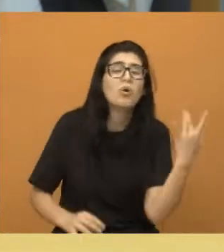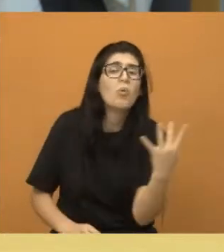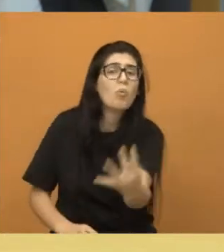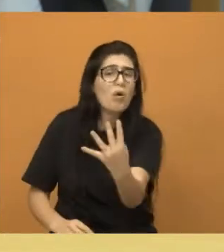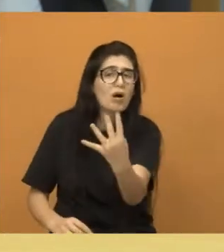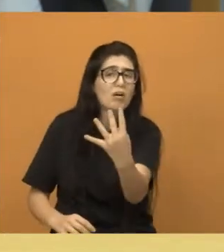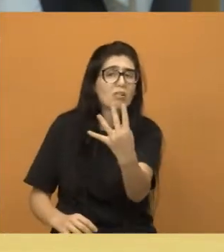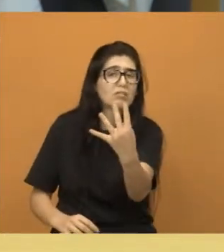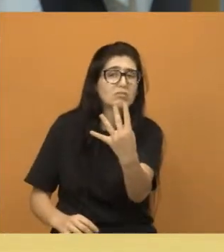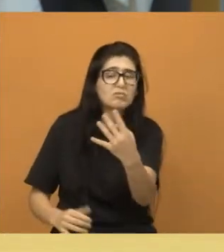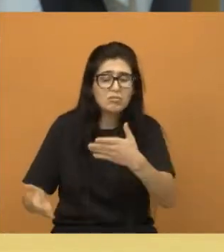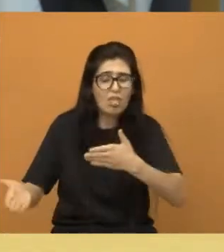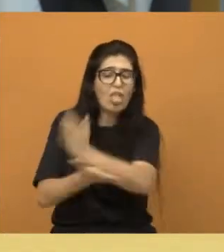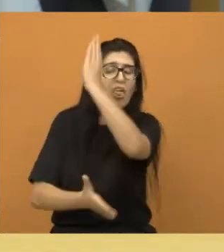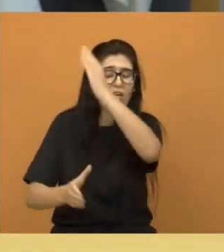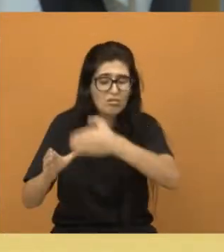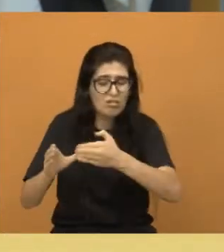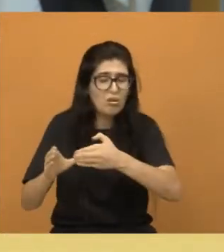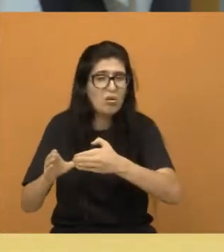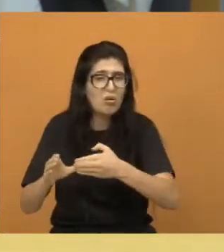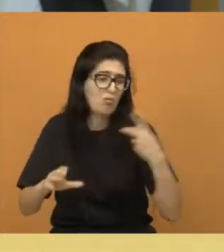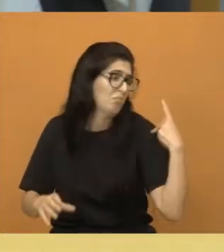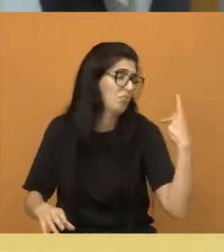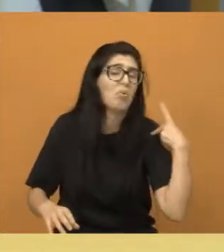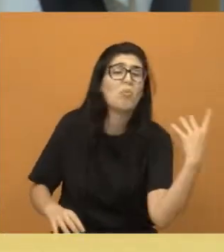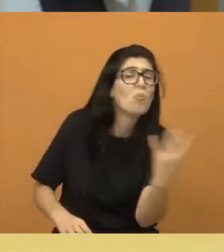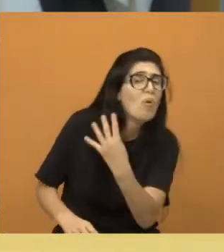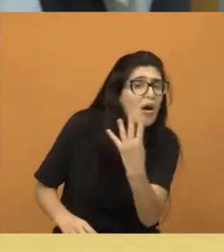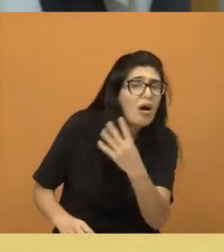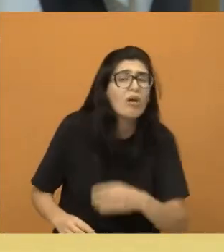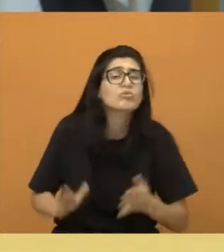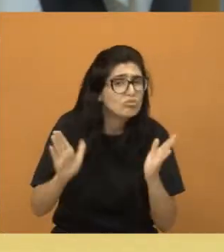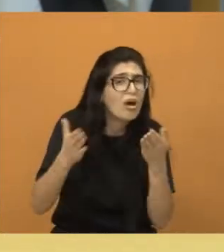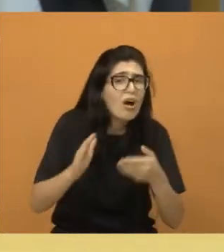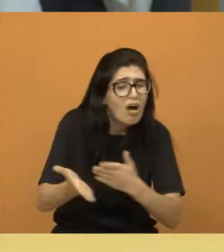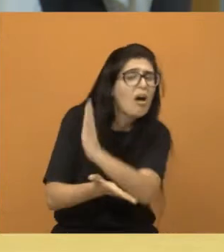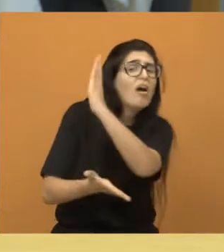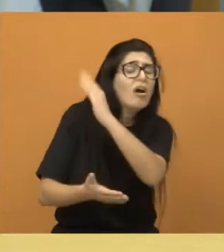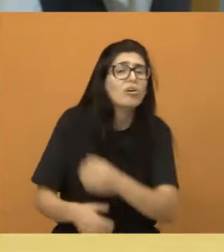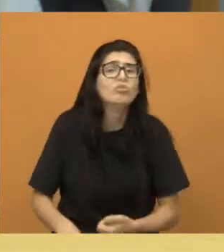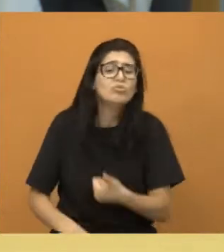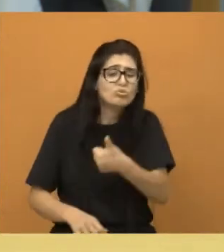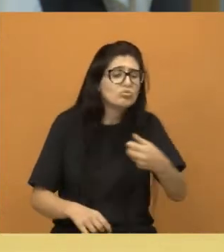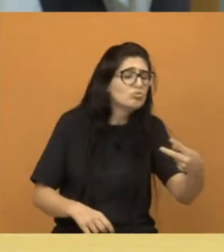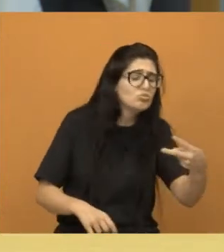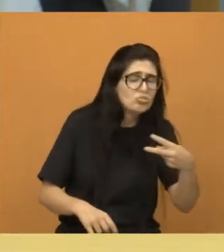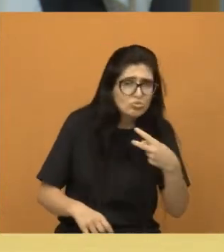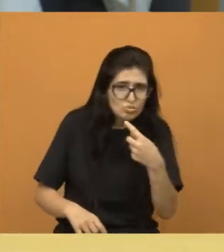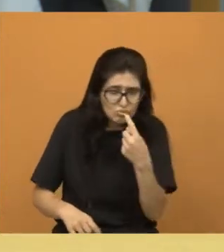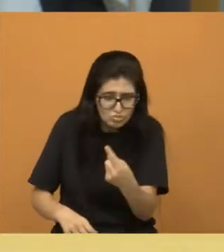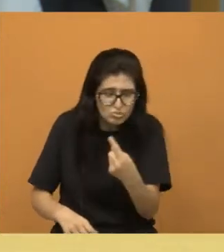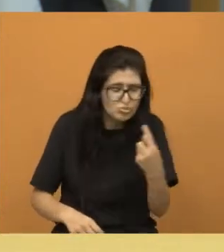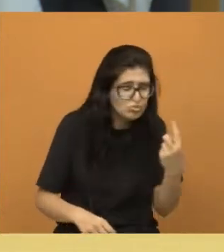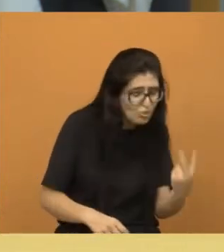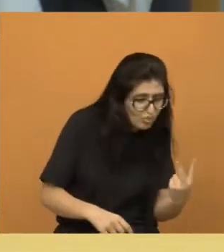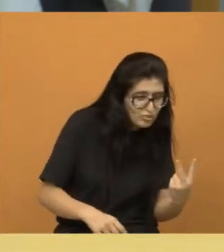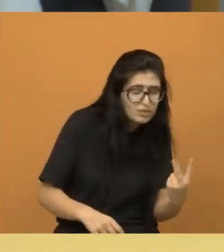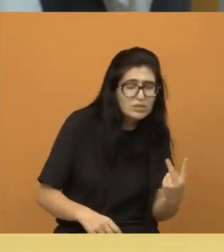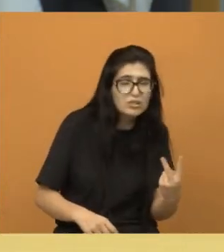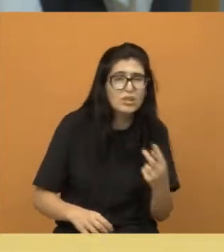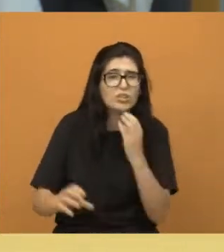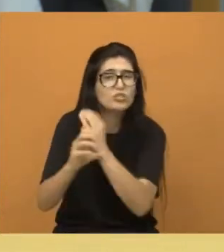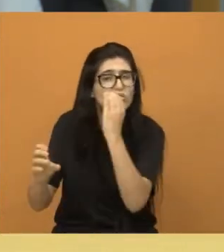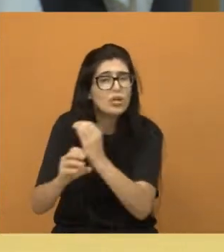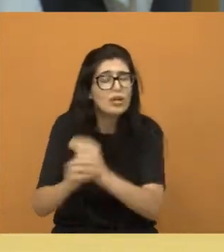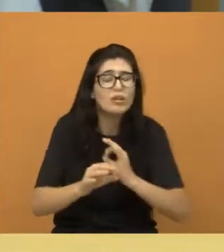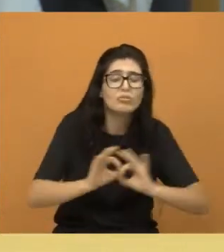admitido os 4 procuradores, não vai ser admitido os 12 engenheiros civil, né? Porque o que mais chama